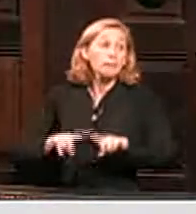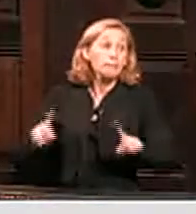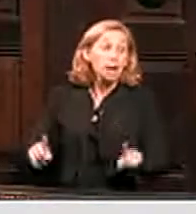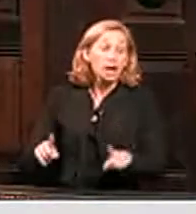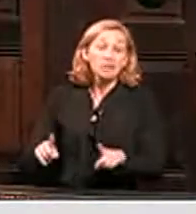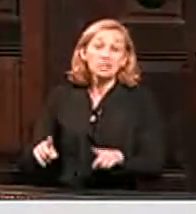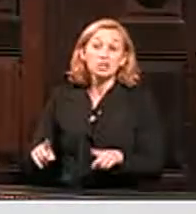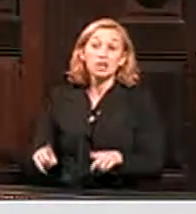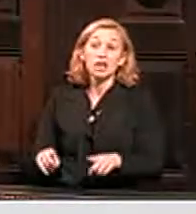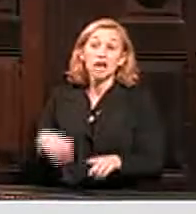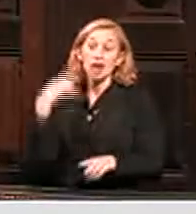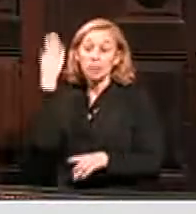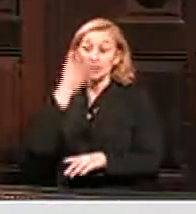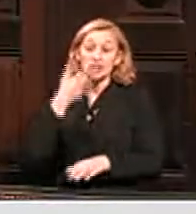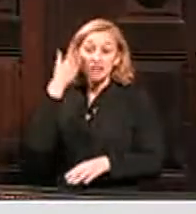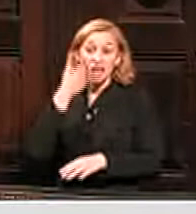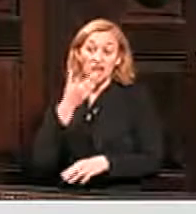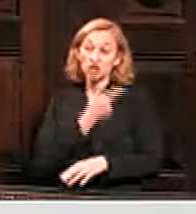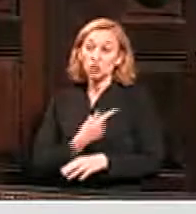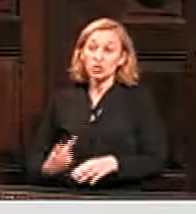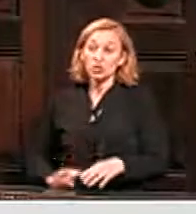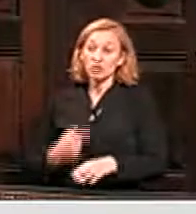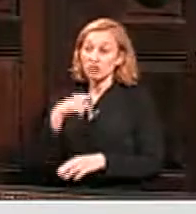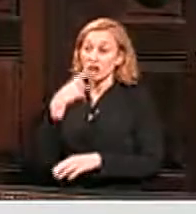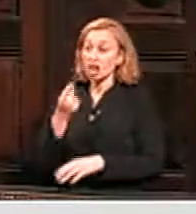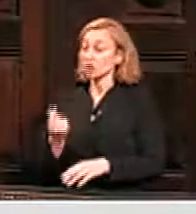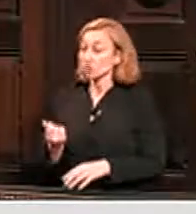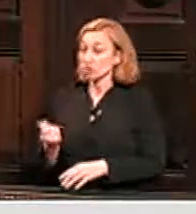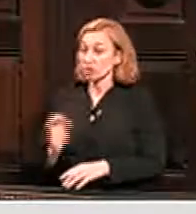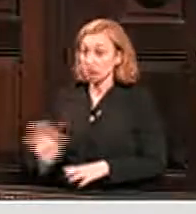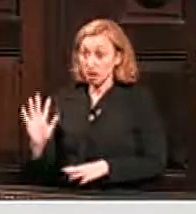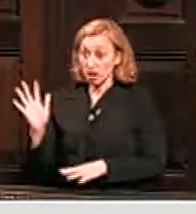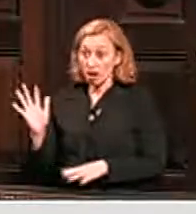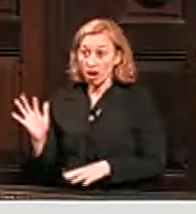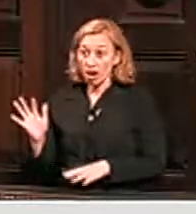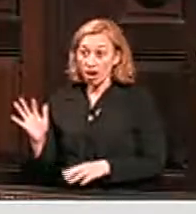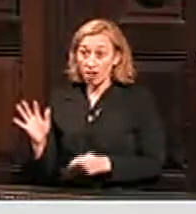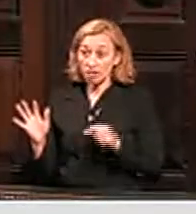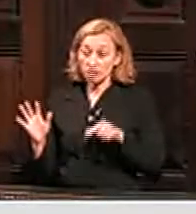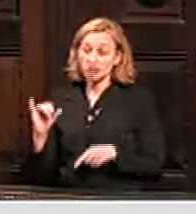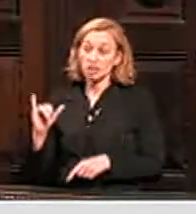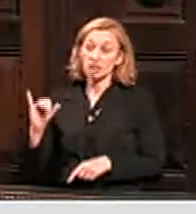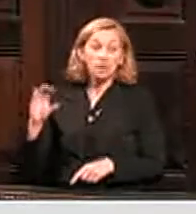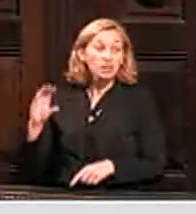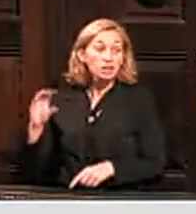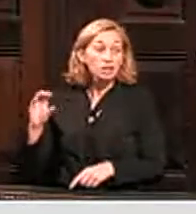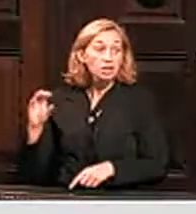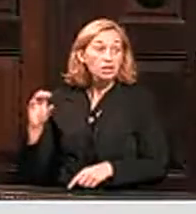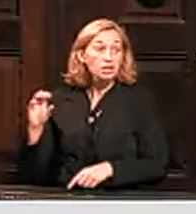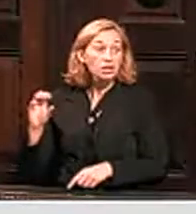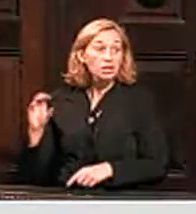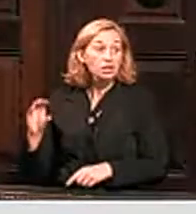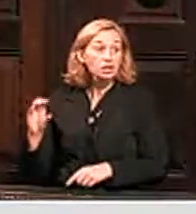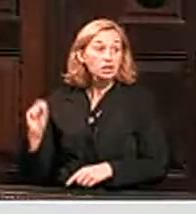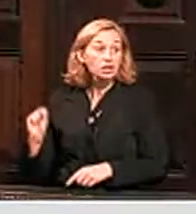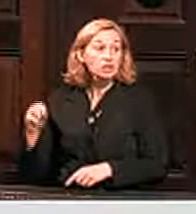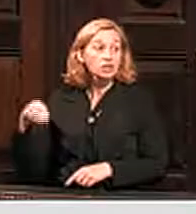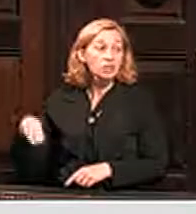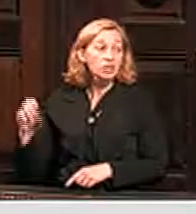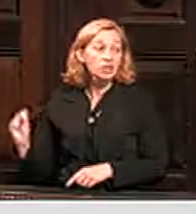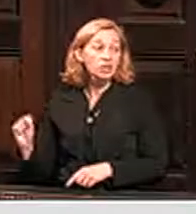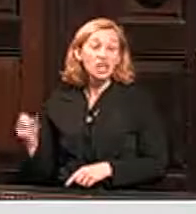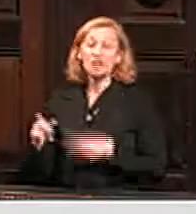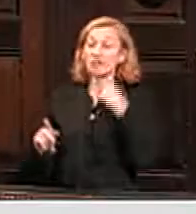que o governo mandou para cá, justificando o aumento do ICMS sobre o diesel, o governo argumentou que precisava